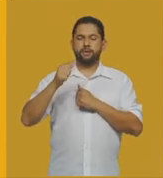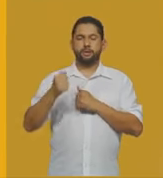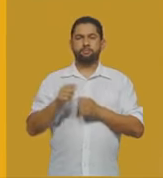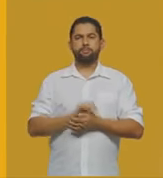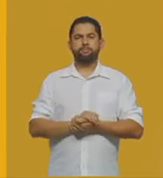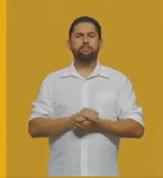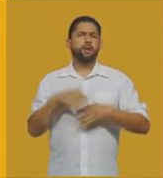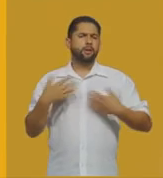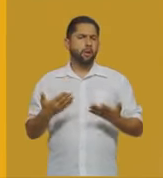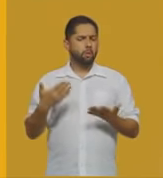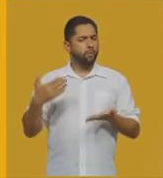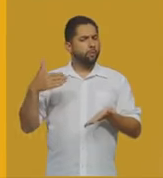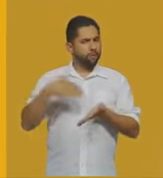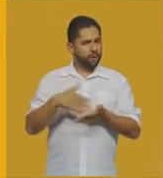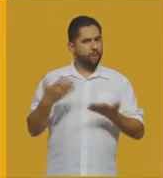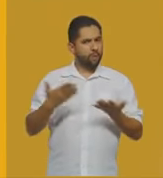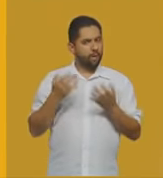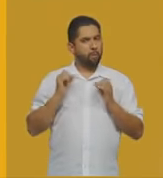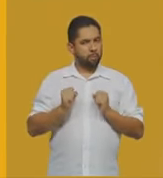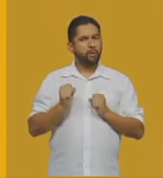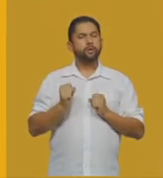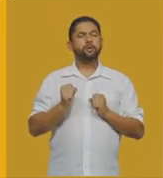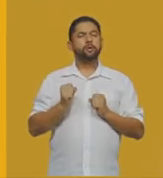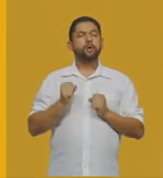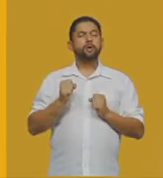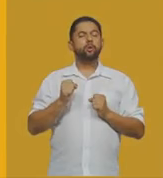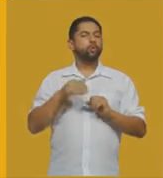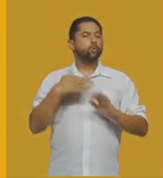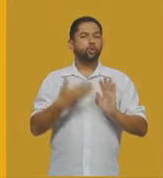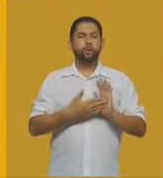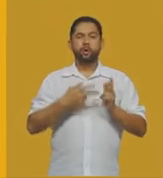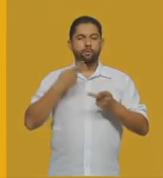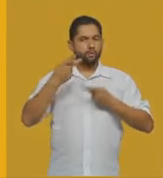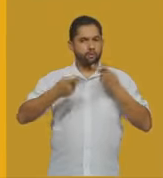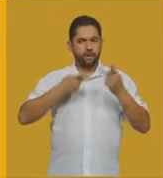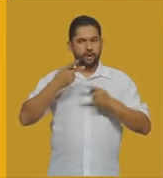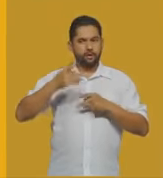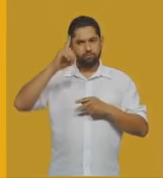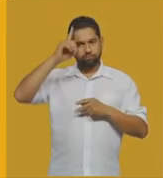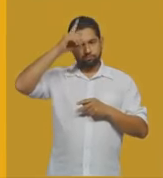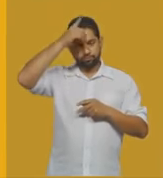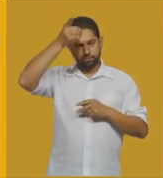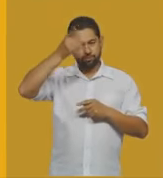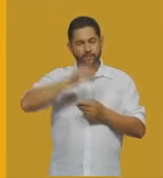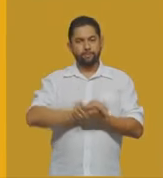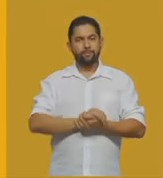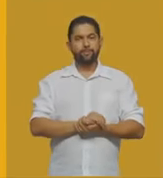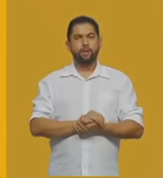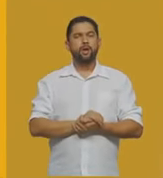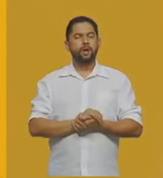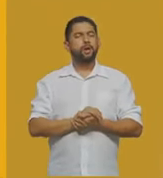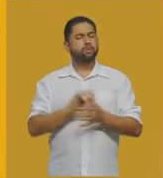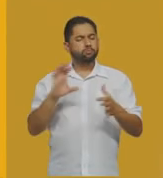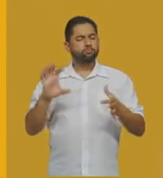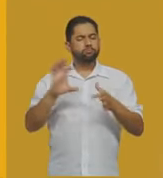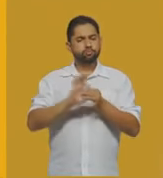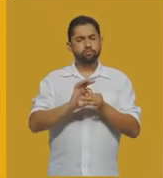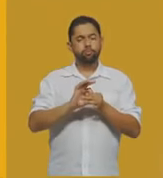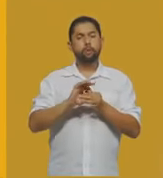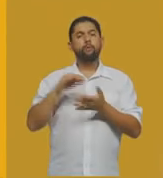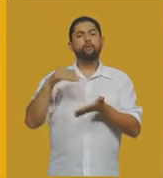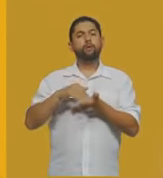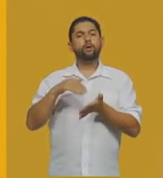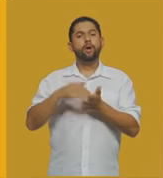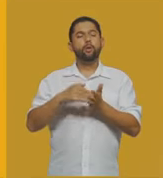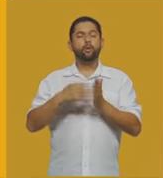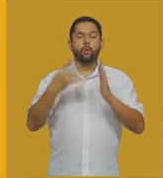eu falei do Newton, da força gravitacional, e combiná-las com o que nós falamos no ciclo 4, dos movimentos circulares, para a